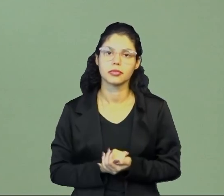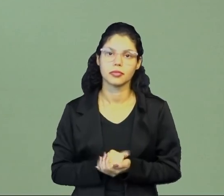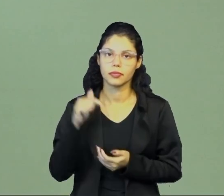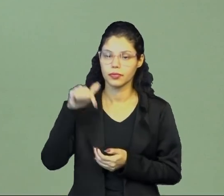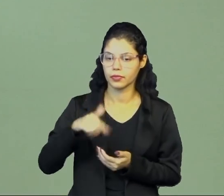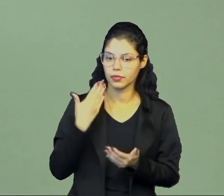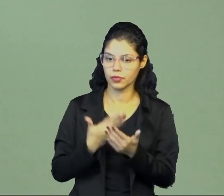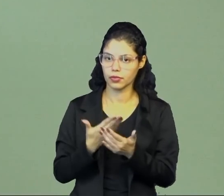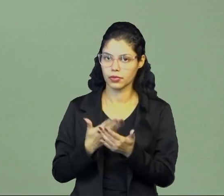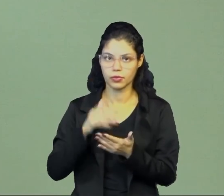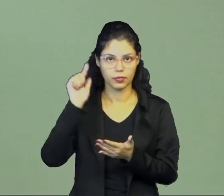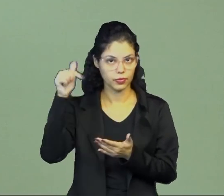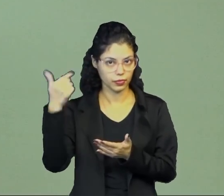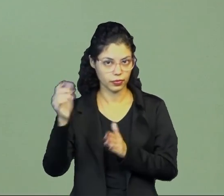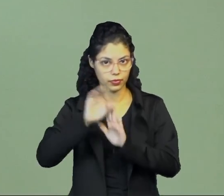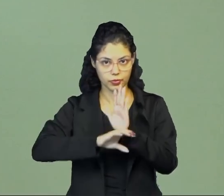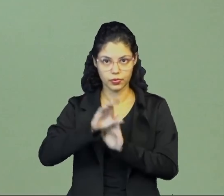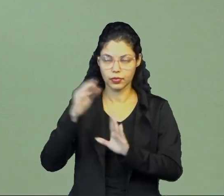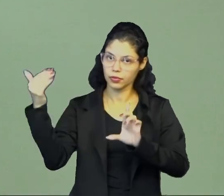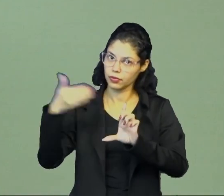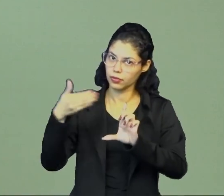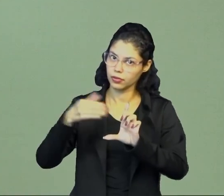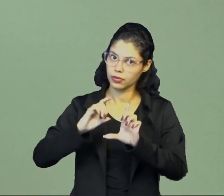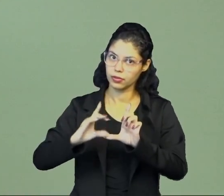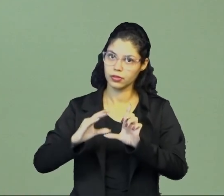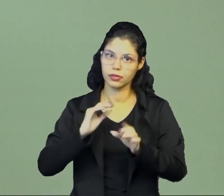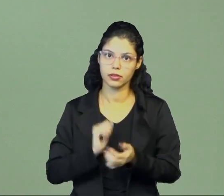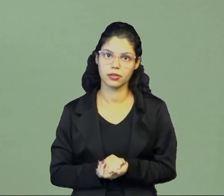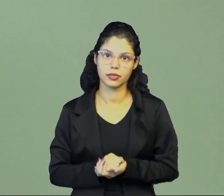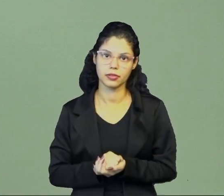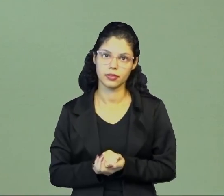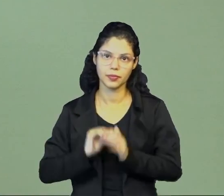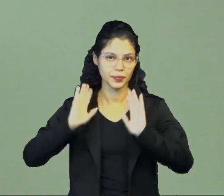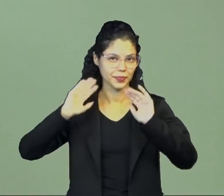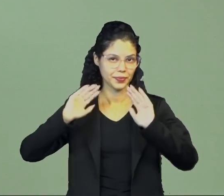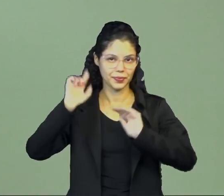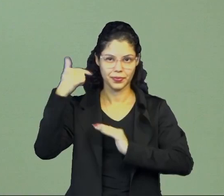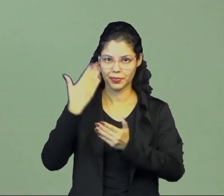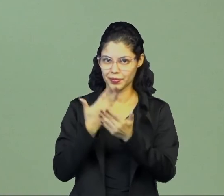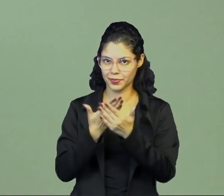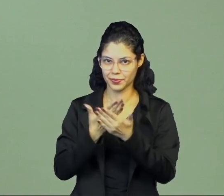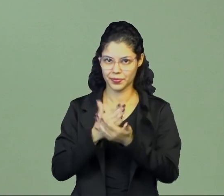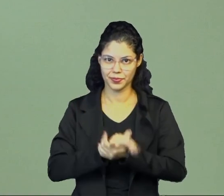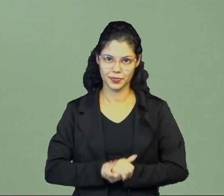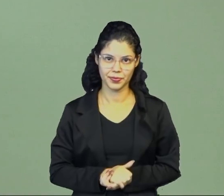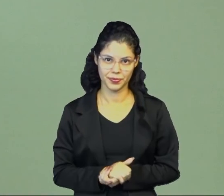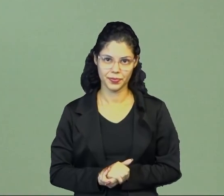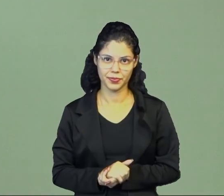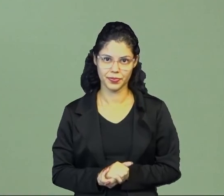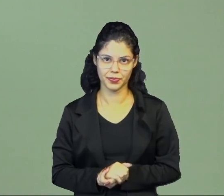Para ter acesso a esse e demais conteúdos, acesse a plataforma Eduque. Até a próxima aula!